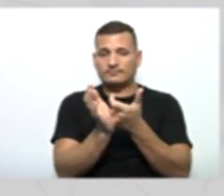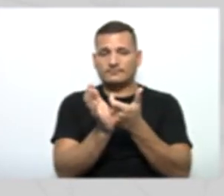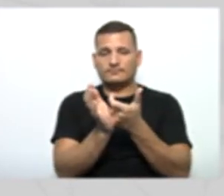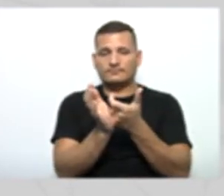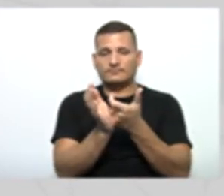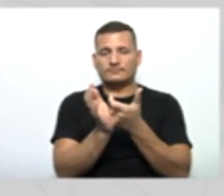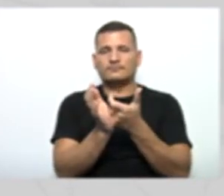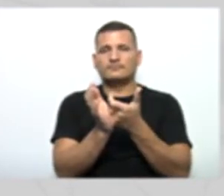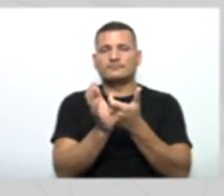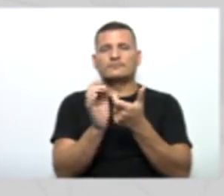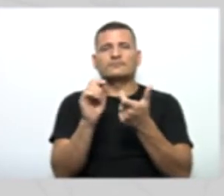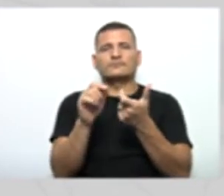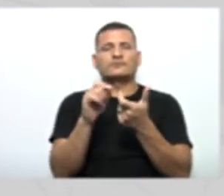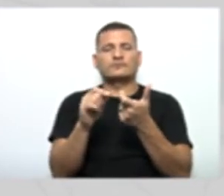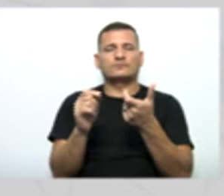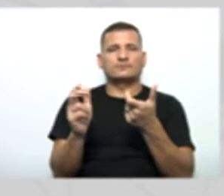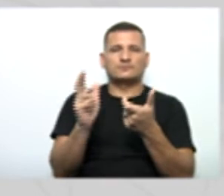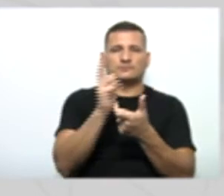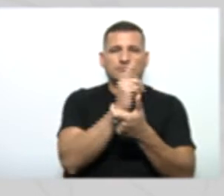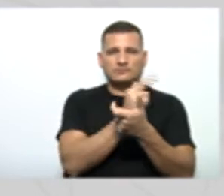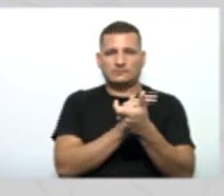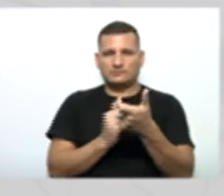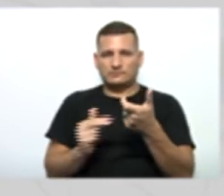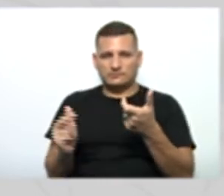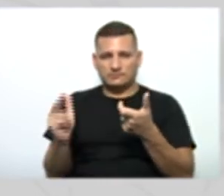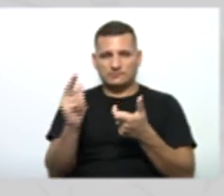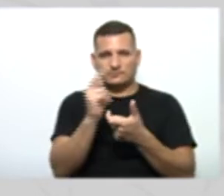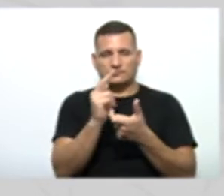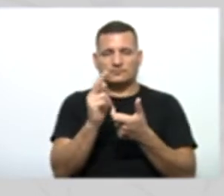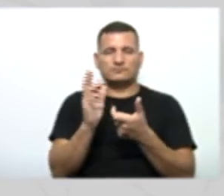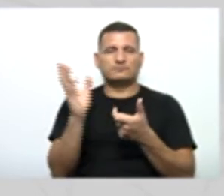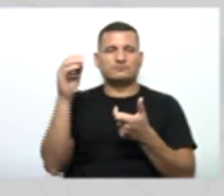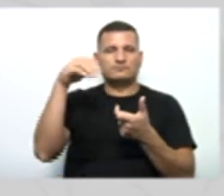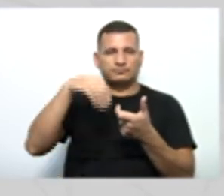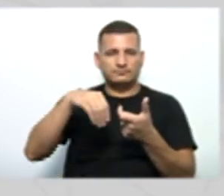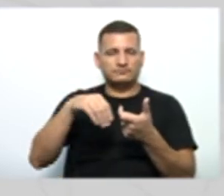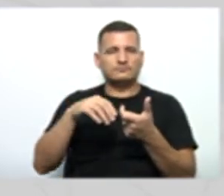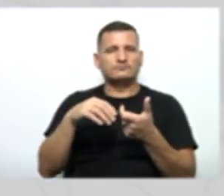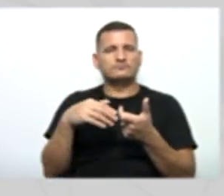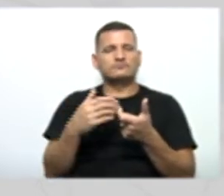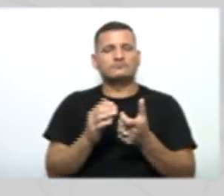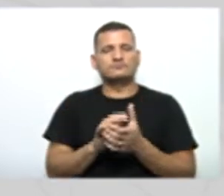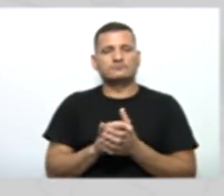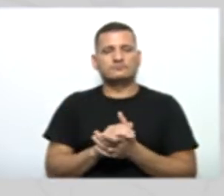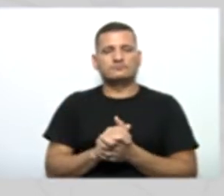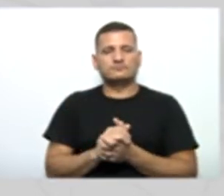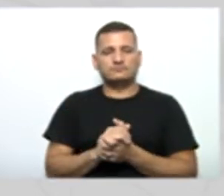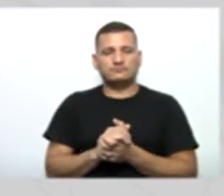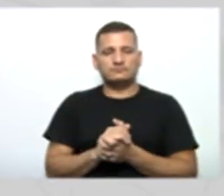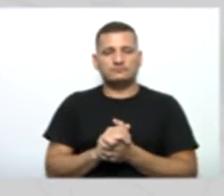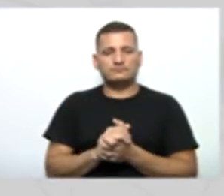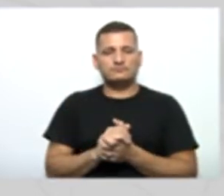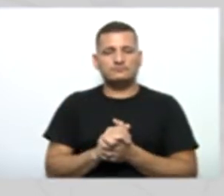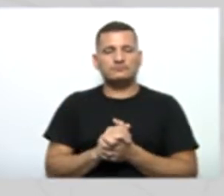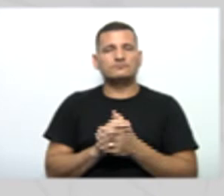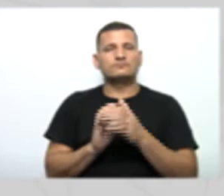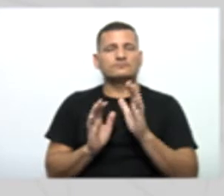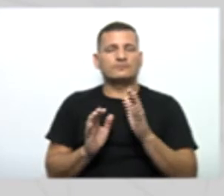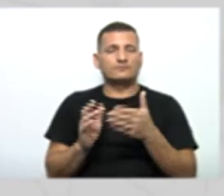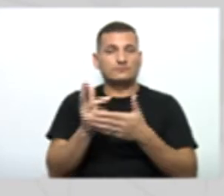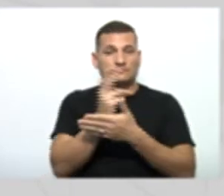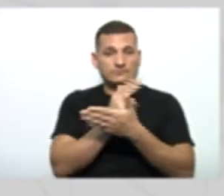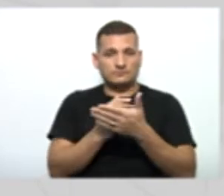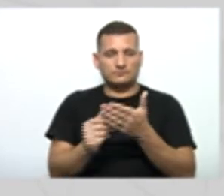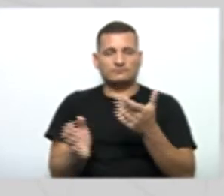fazem parte do diagrama. Então vejam bem aqui, ó, quem são os diagramas, os elementos do diagrama de